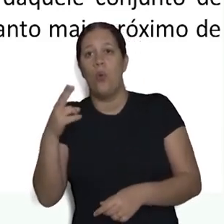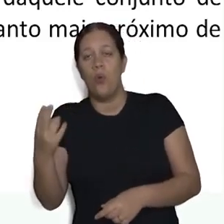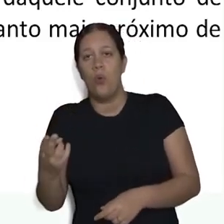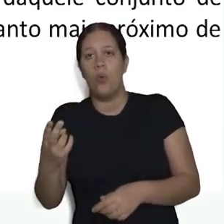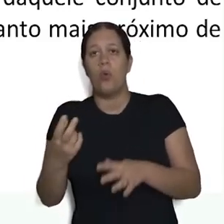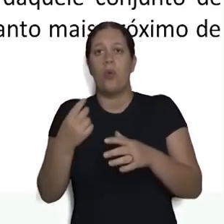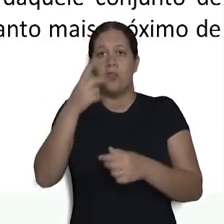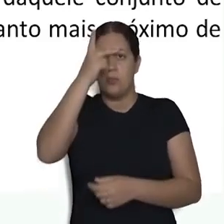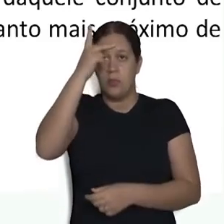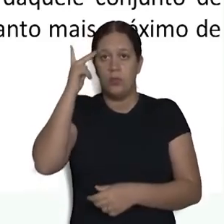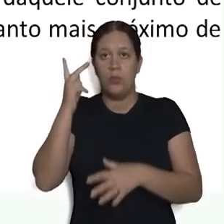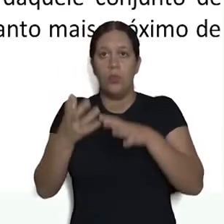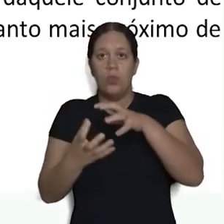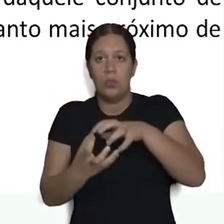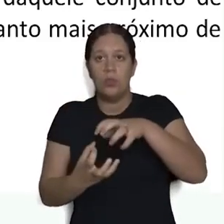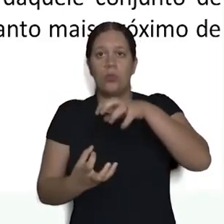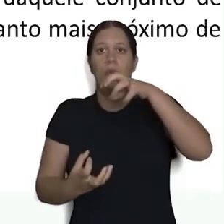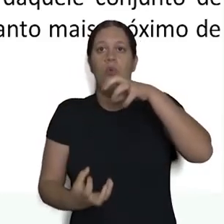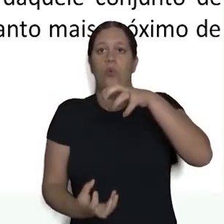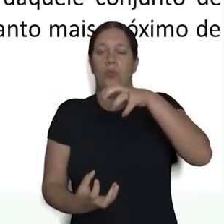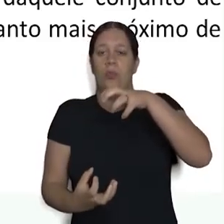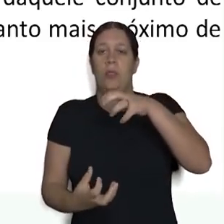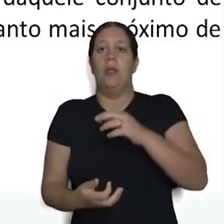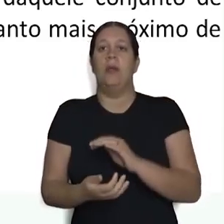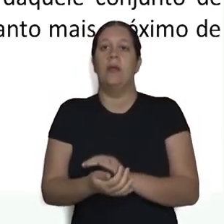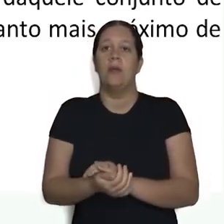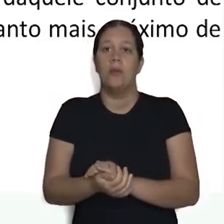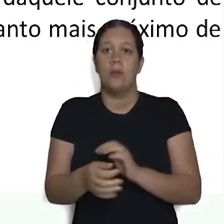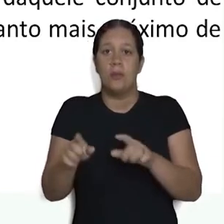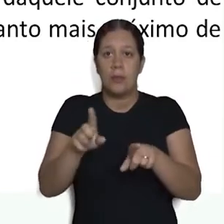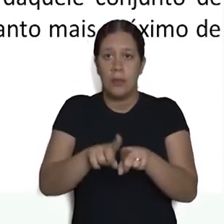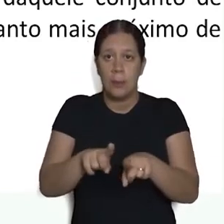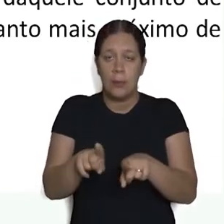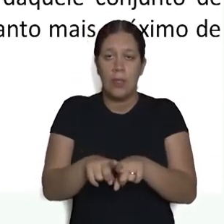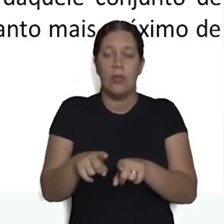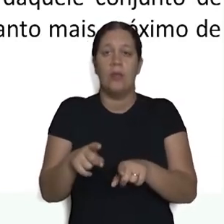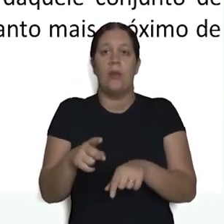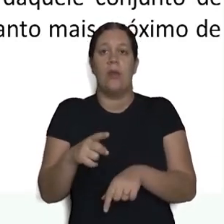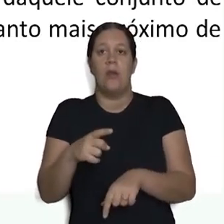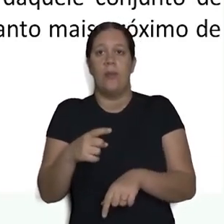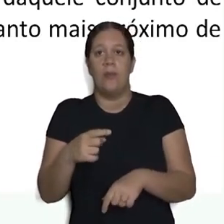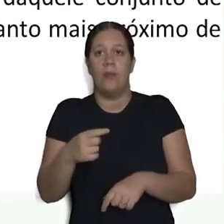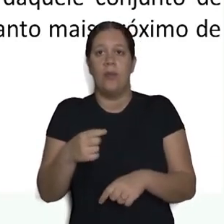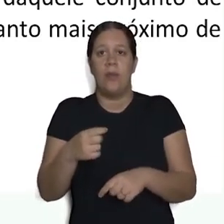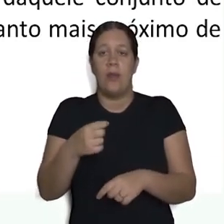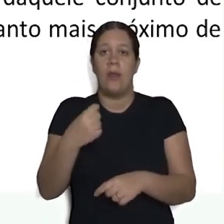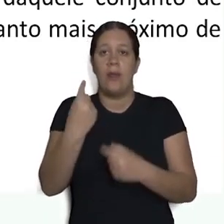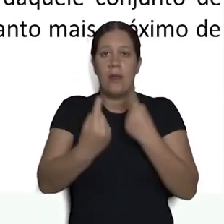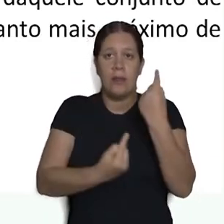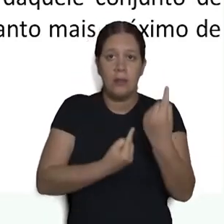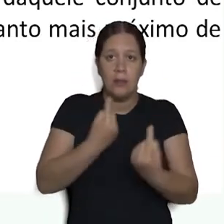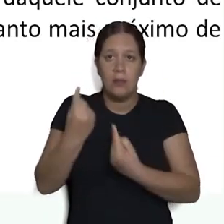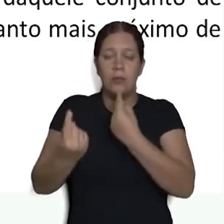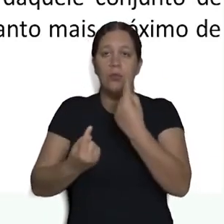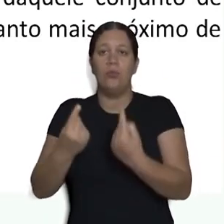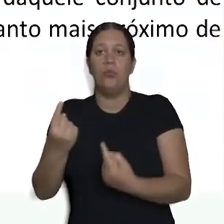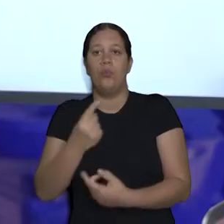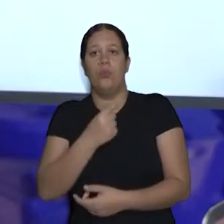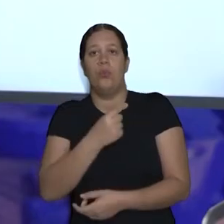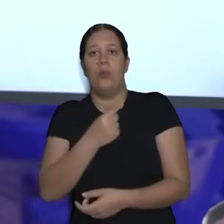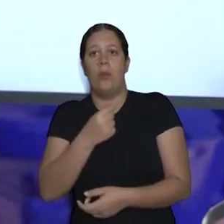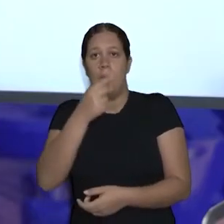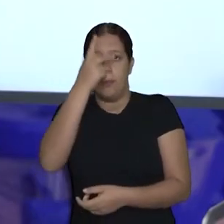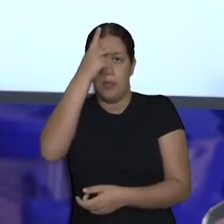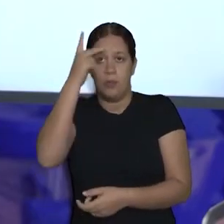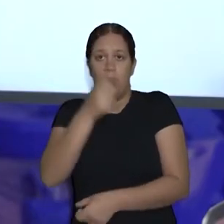nosso país. E também temos, né, a taxa de escolaridade, o quanto é o nível de qual a pessoa estudou e a